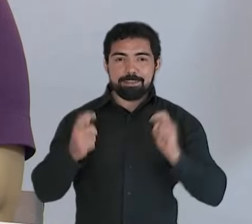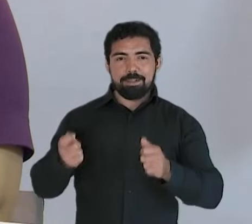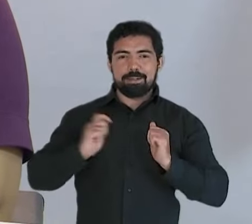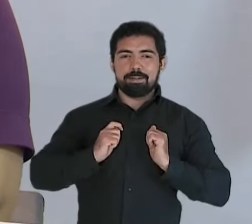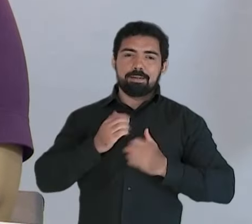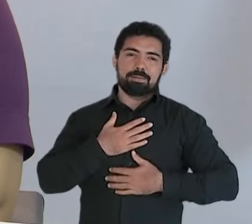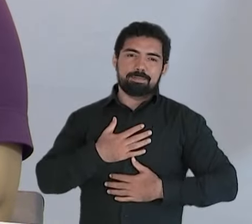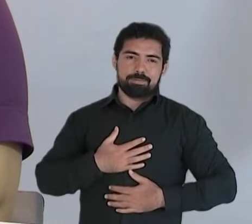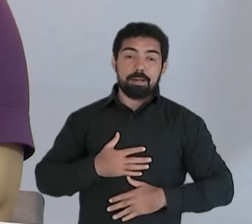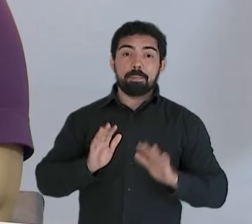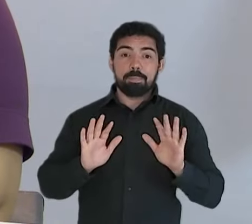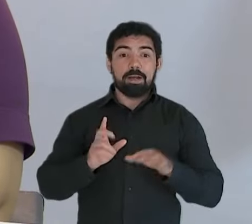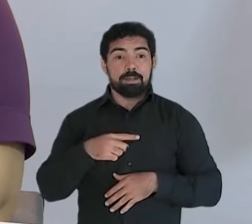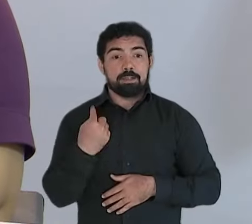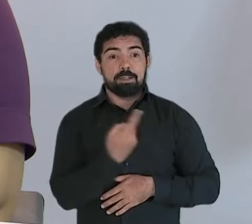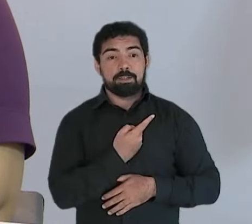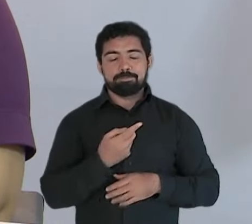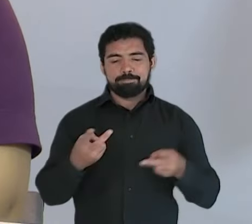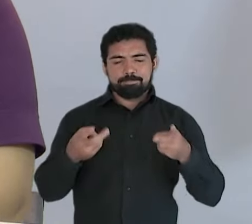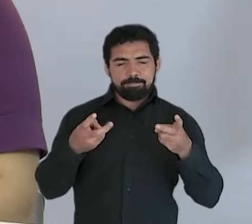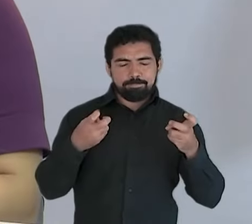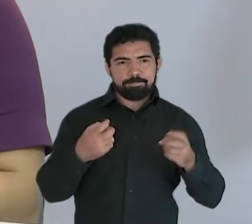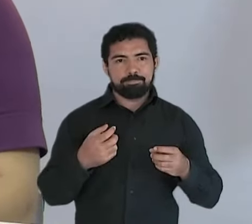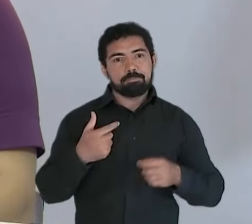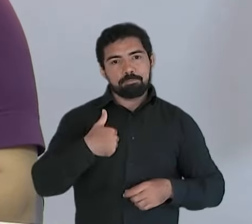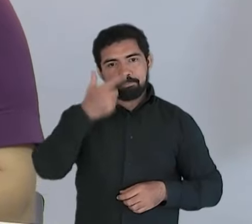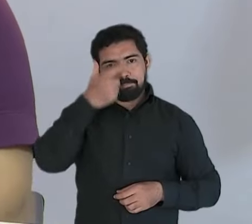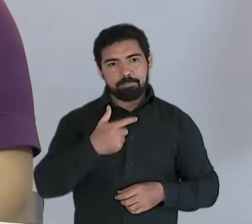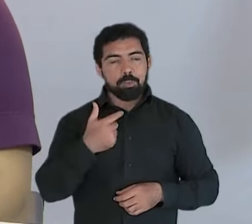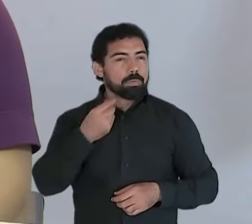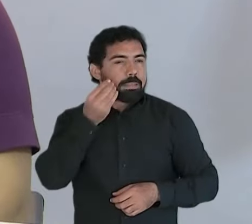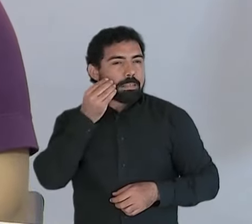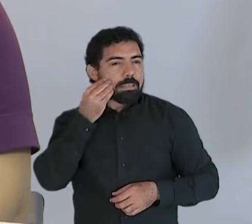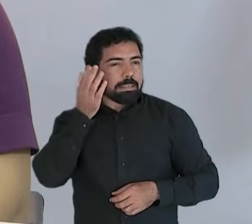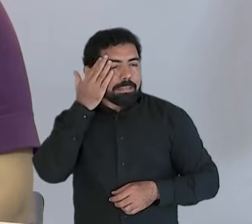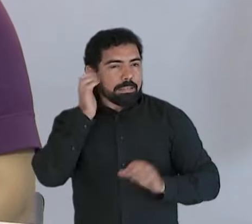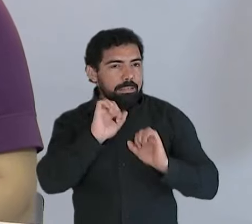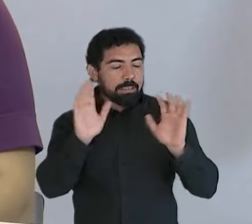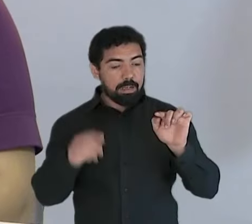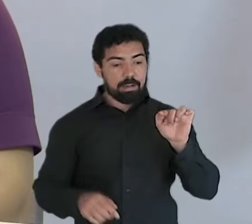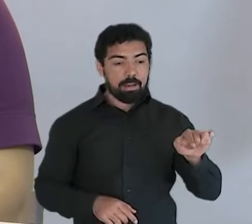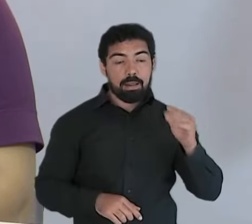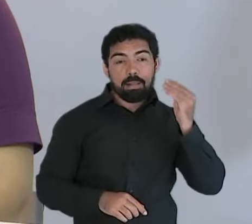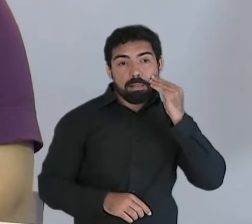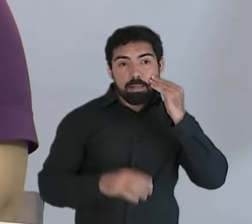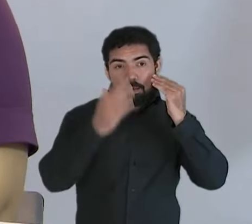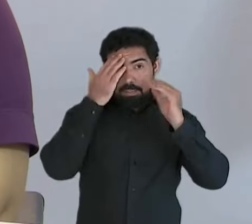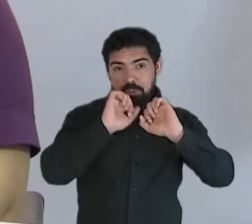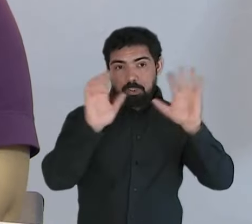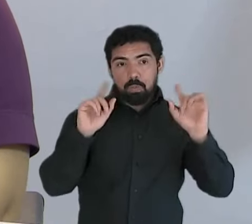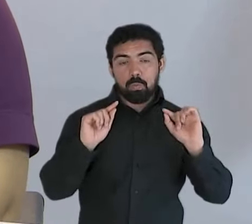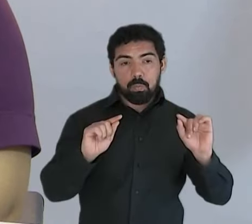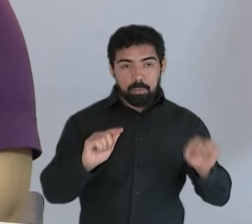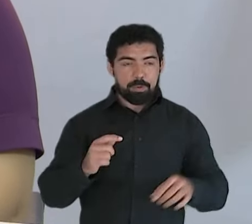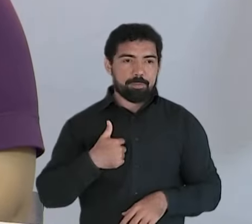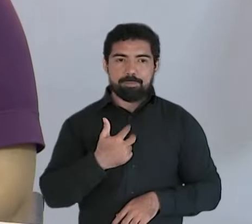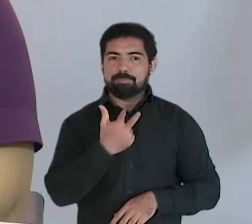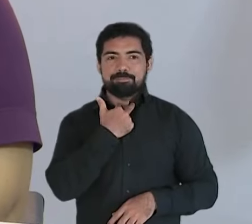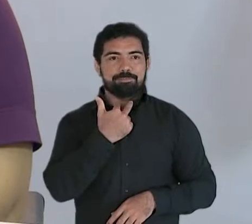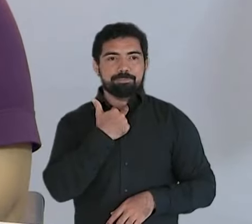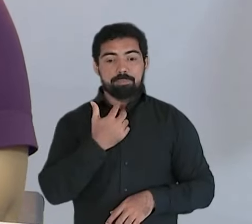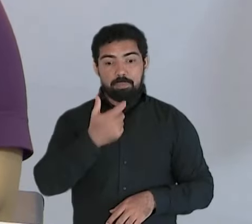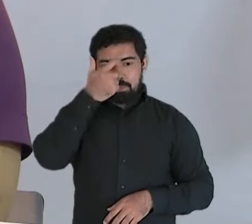a gente estamos nos descobrindo, eu tentando entender e ele tentando entender que eu não posso deixar de ser a